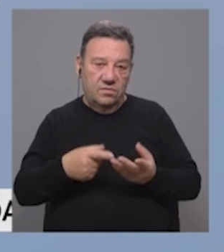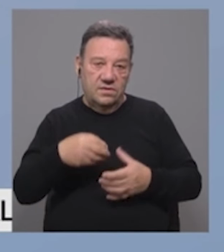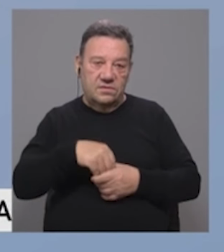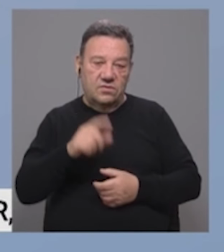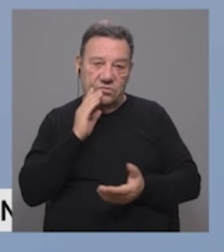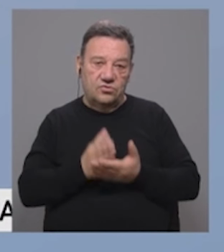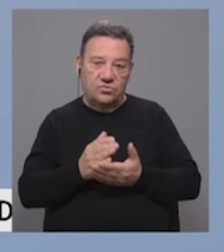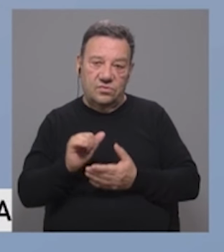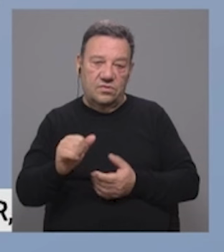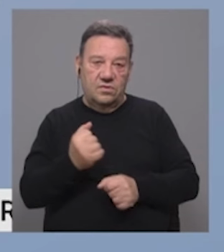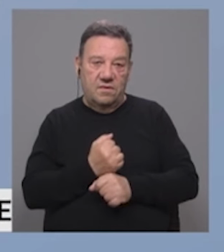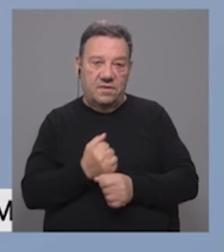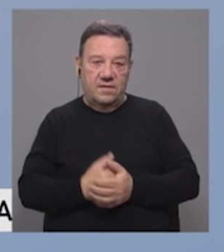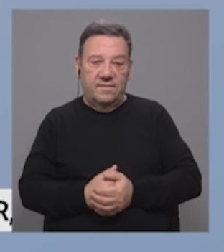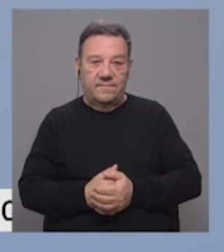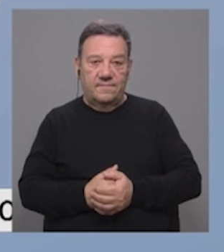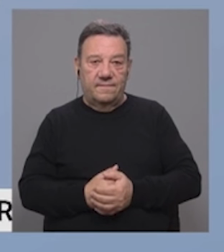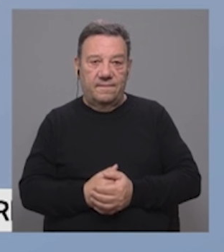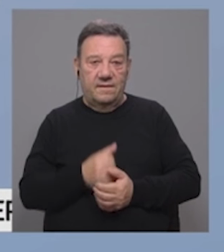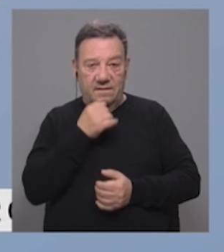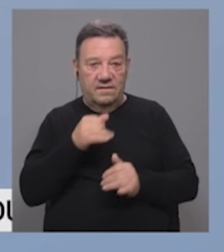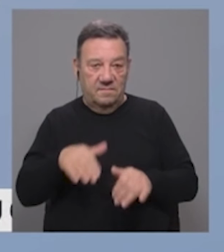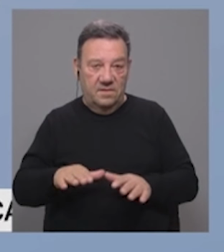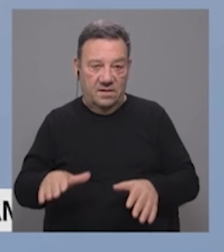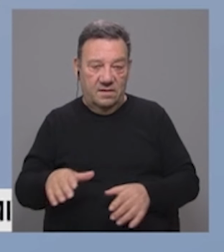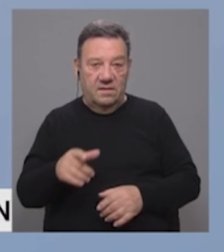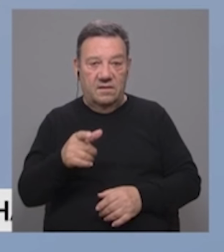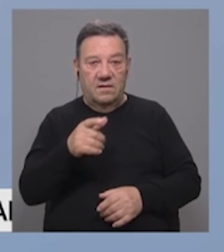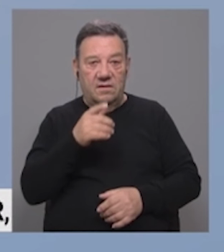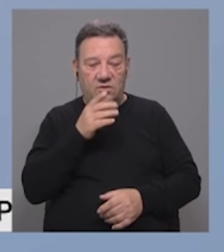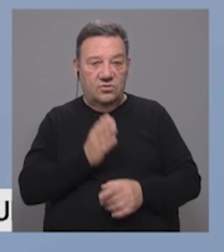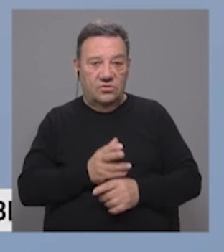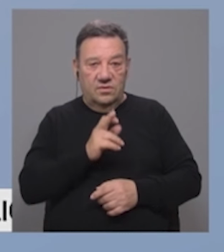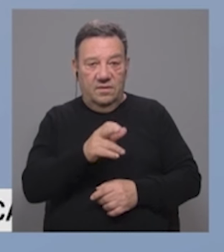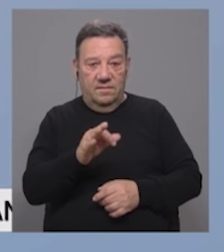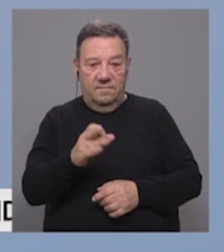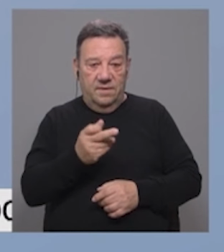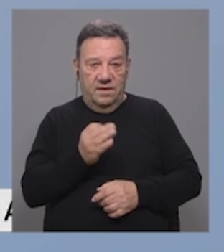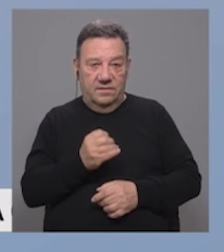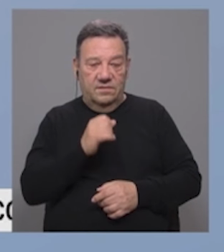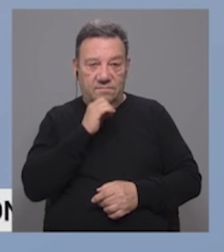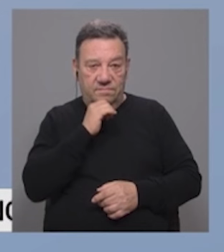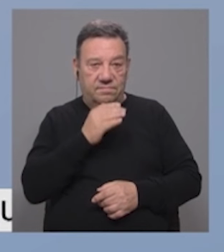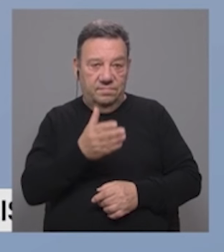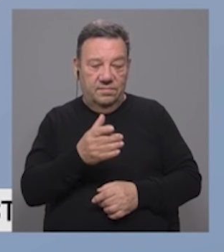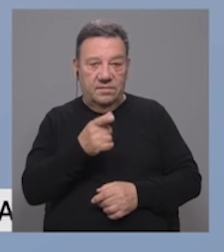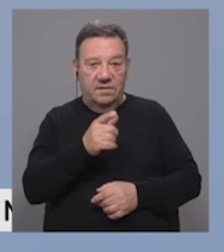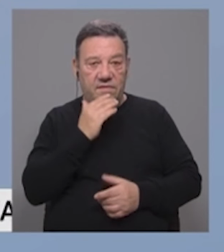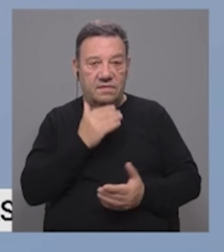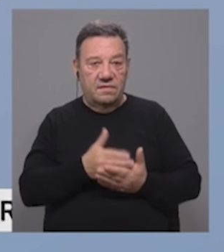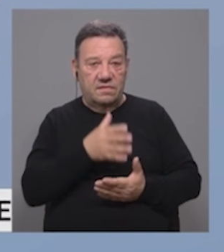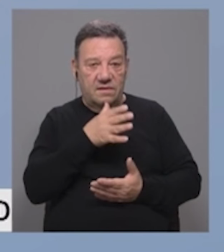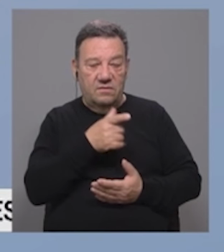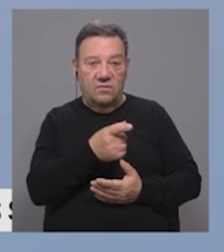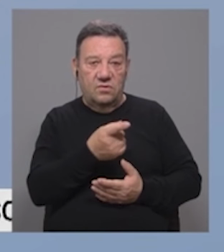o estudo da sua obra. Para terminar, vou só até Paredes, se me permitirem, para dar conta de